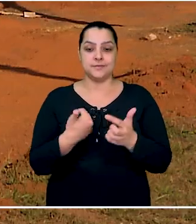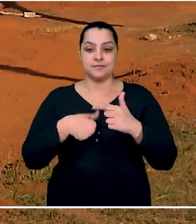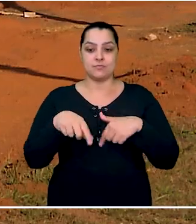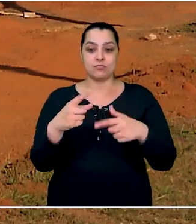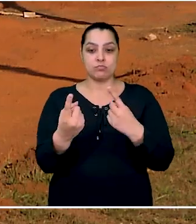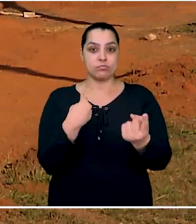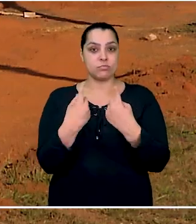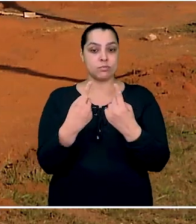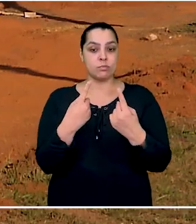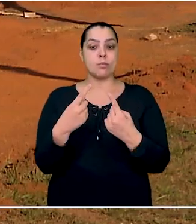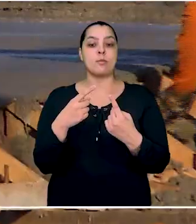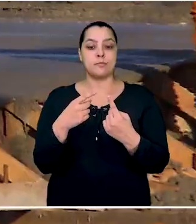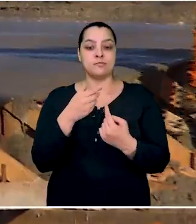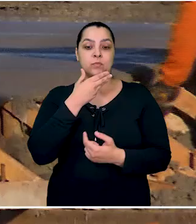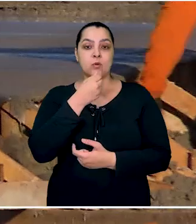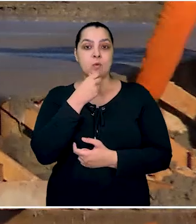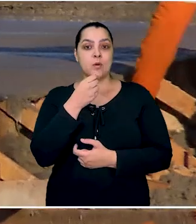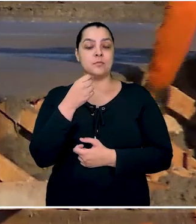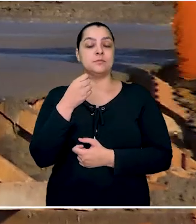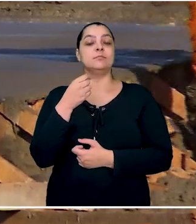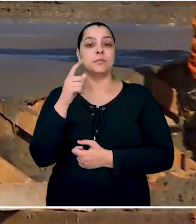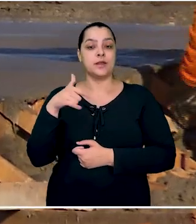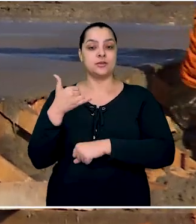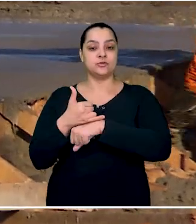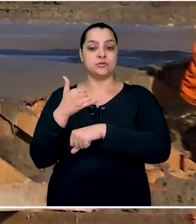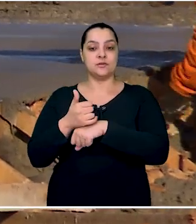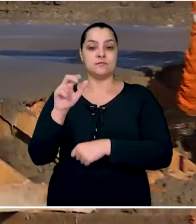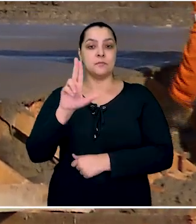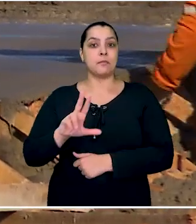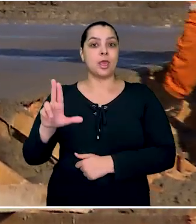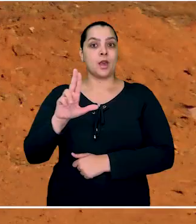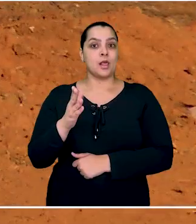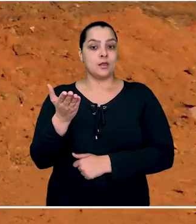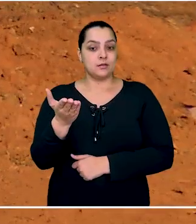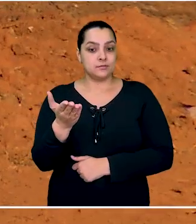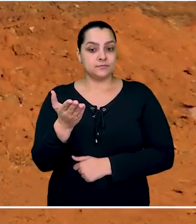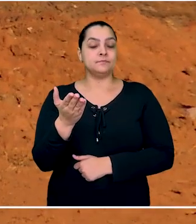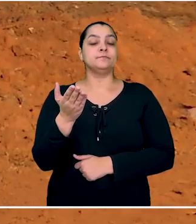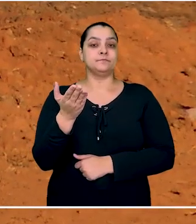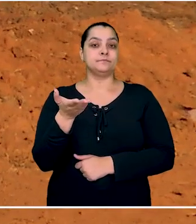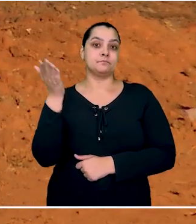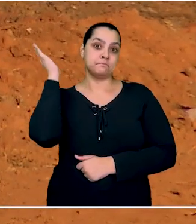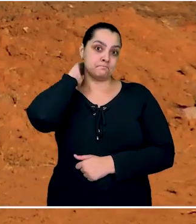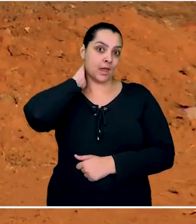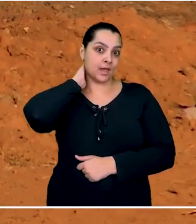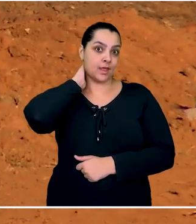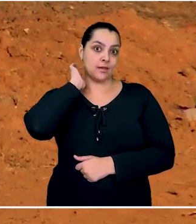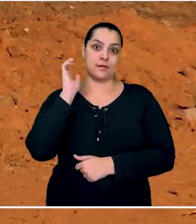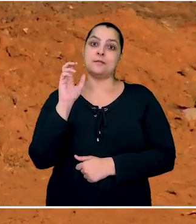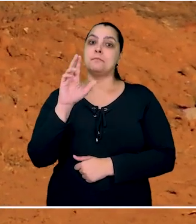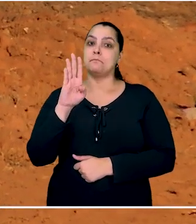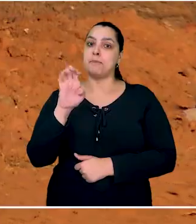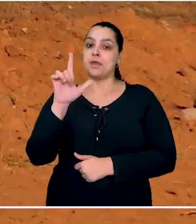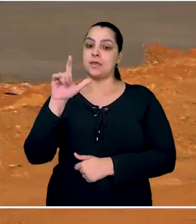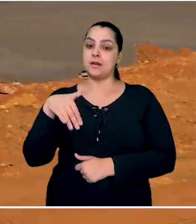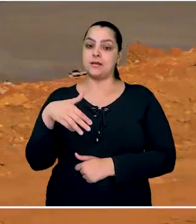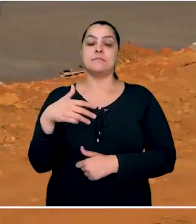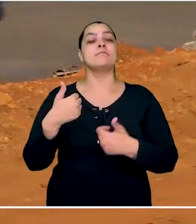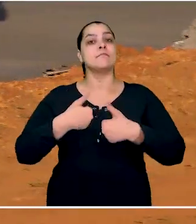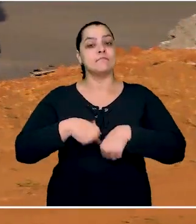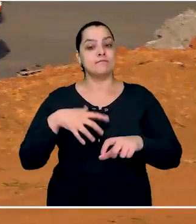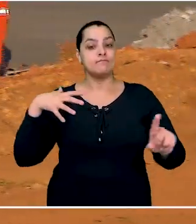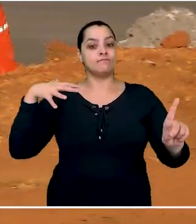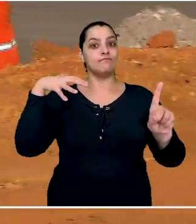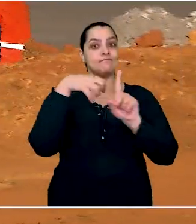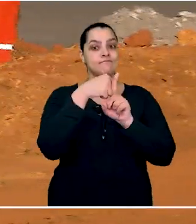ação trabalhista, o encarregado de obras de uma empresa em Belém, no Pará, pediu indenização por dano moral e material após